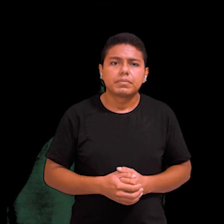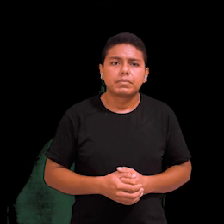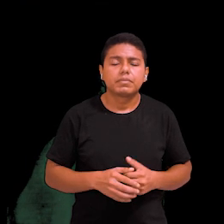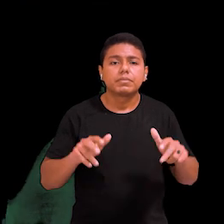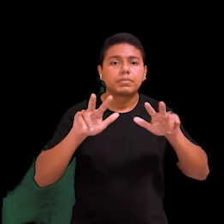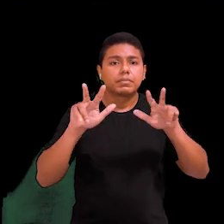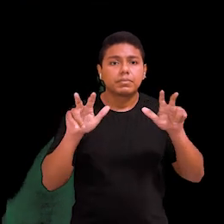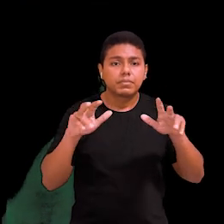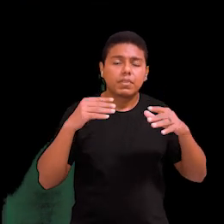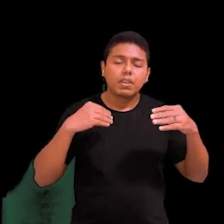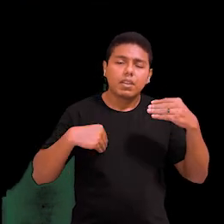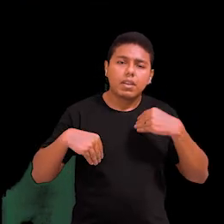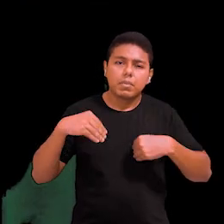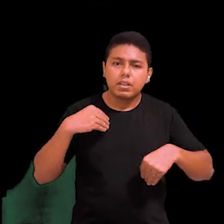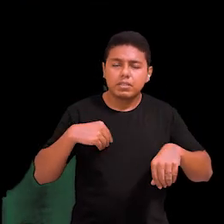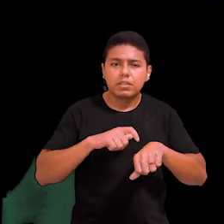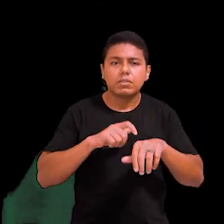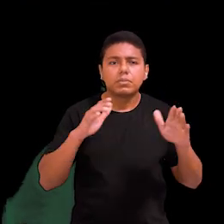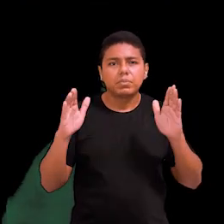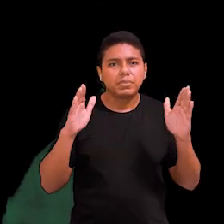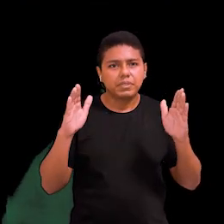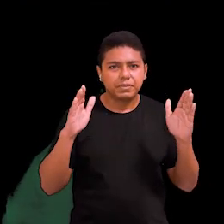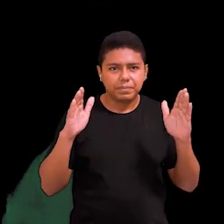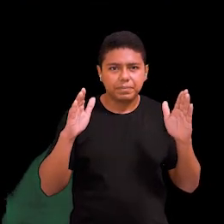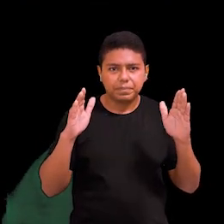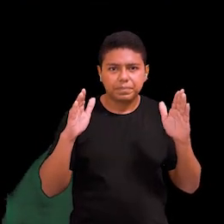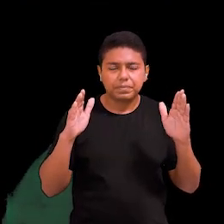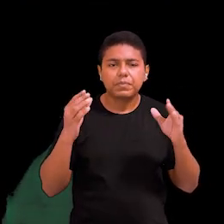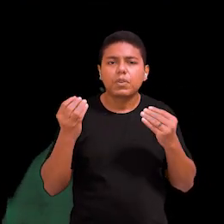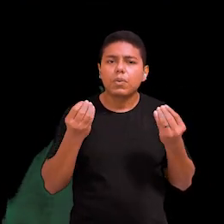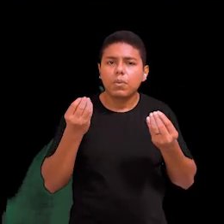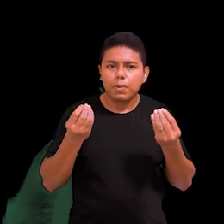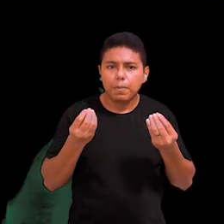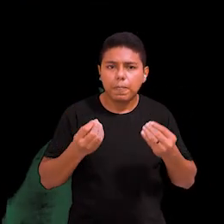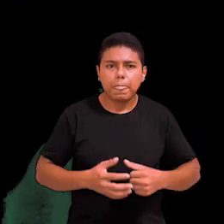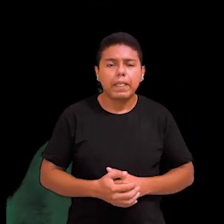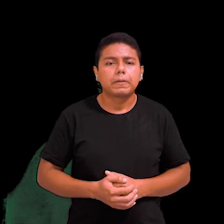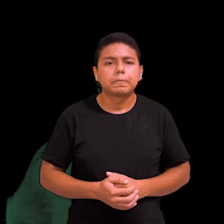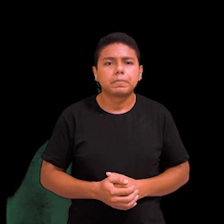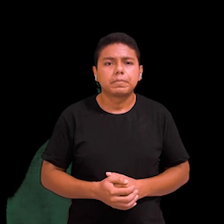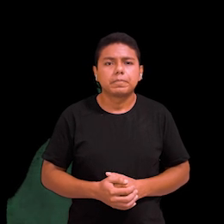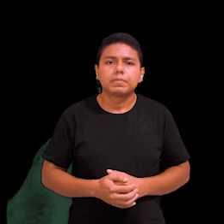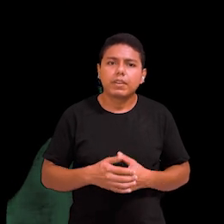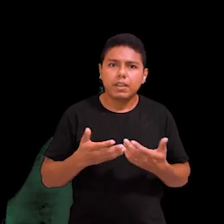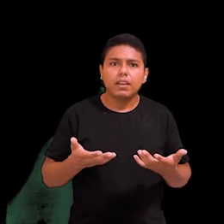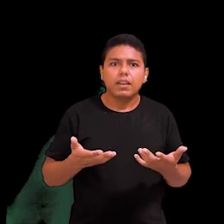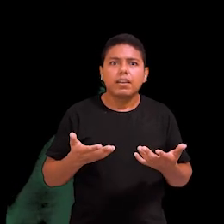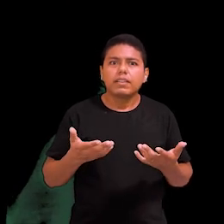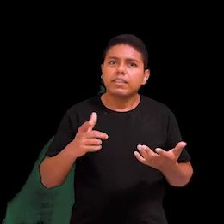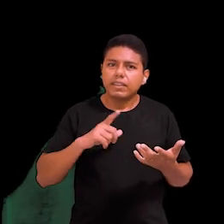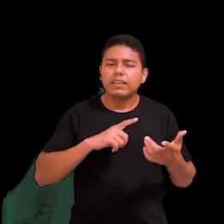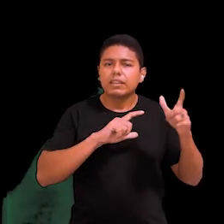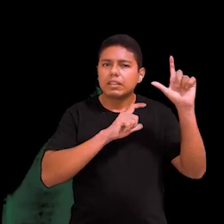uma semana a 10 dias. Em relação à depressão puerperal, ou também chamada de depressão